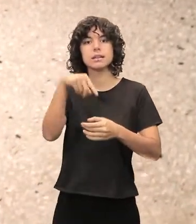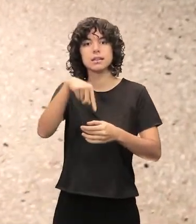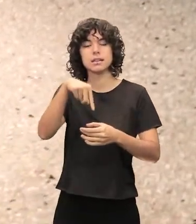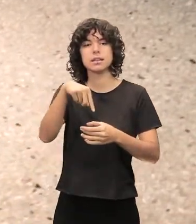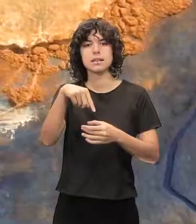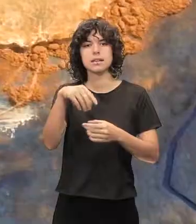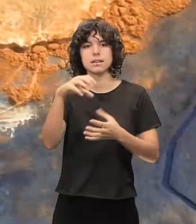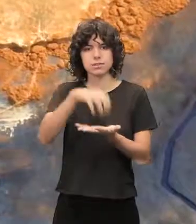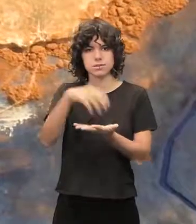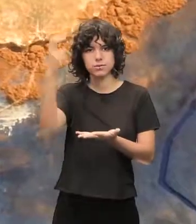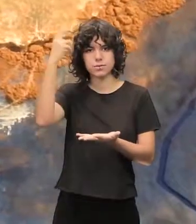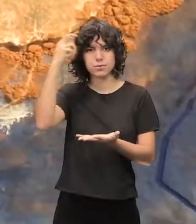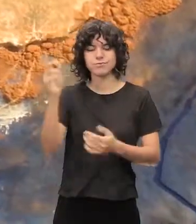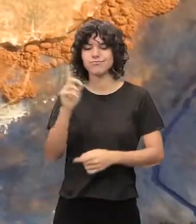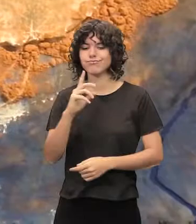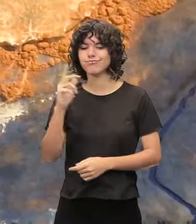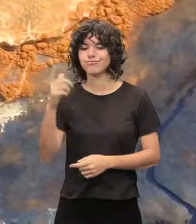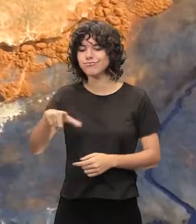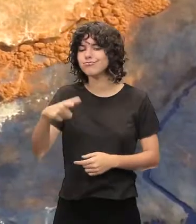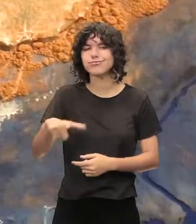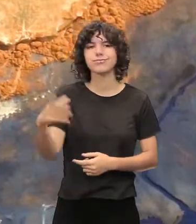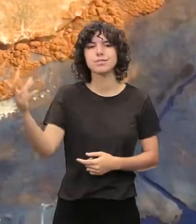de aquisição. Né? Então,